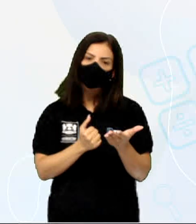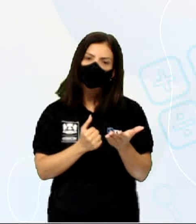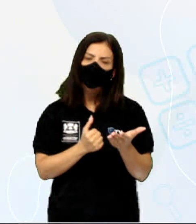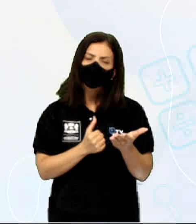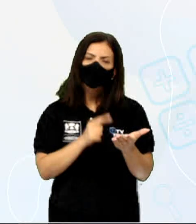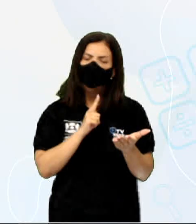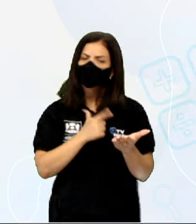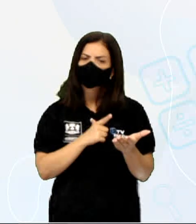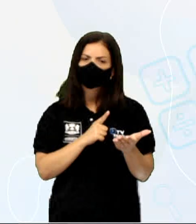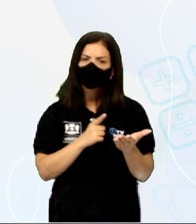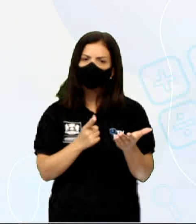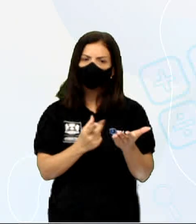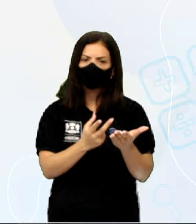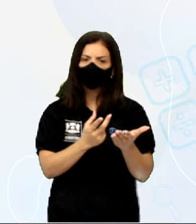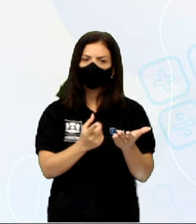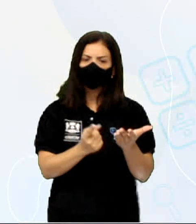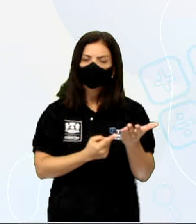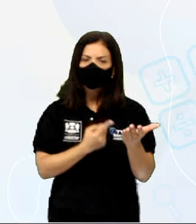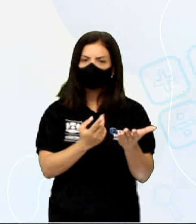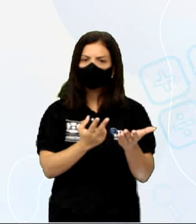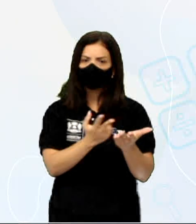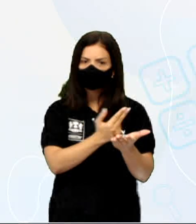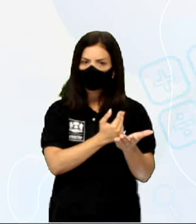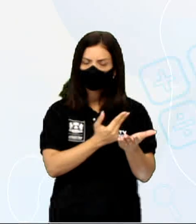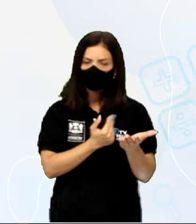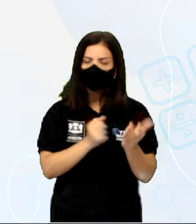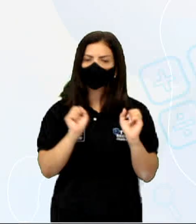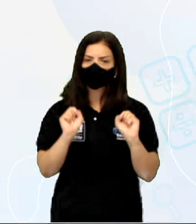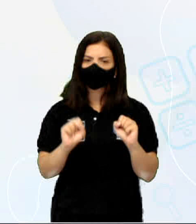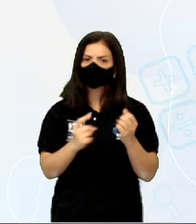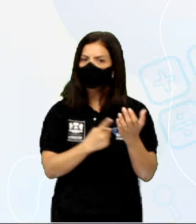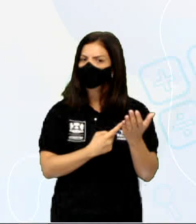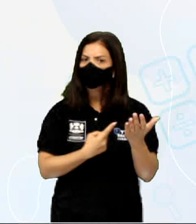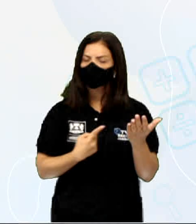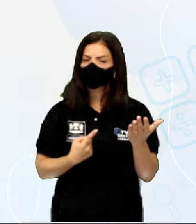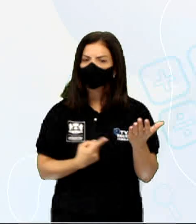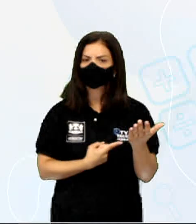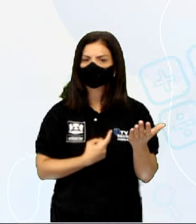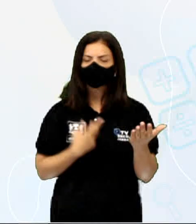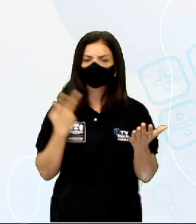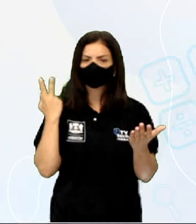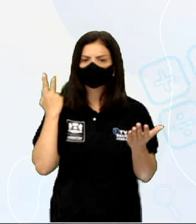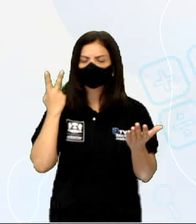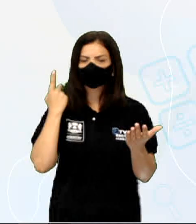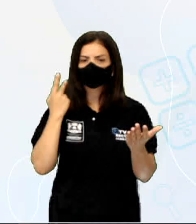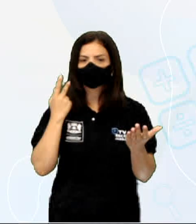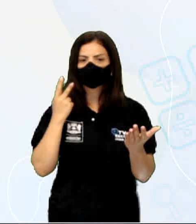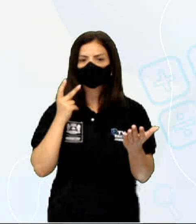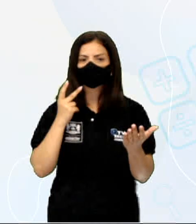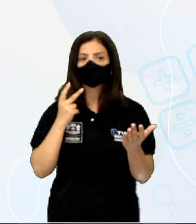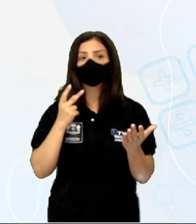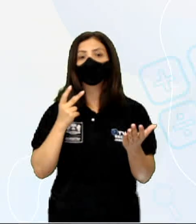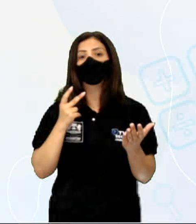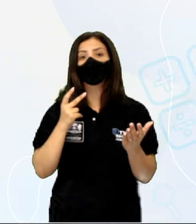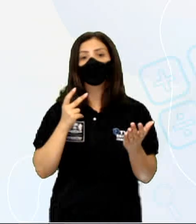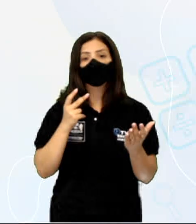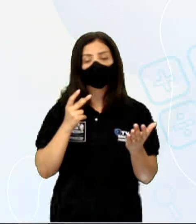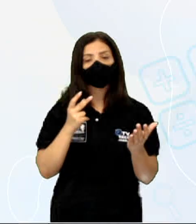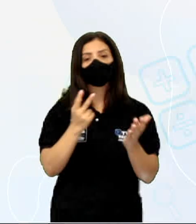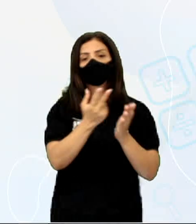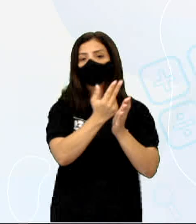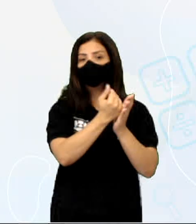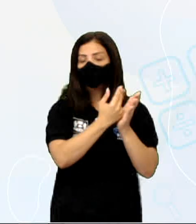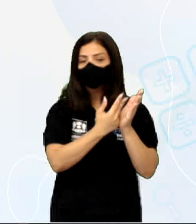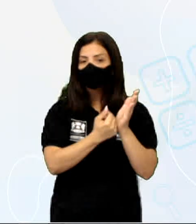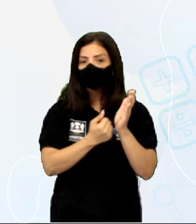caderno de desenho, pode fazer num caderno normal. Você vai fazer o esquema da fotossíntese, como eu coloquei